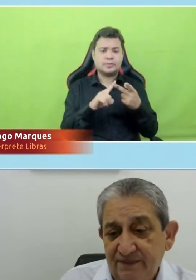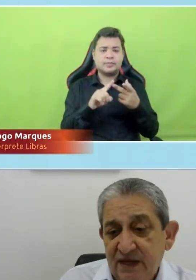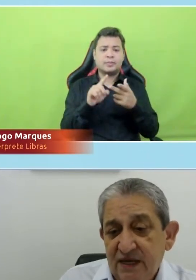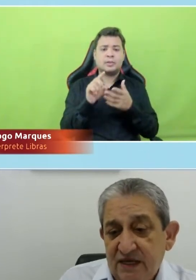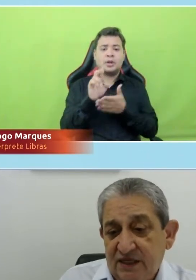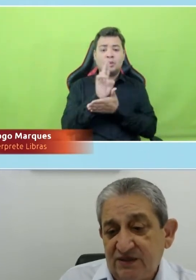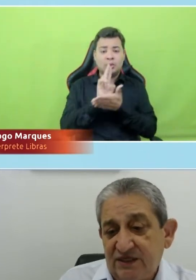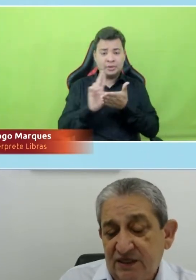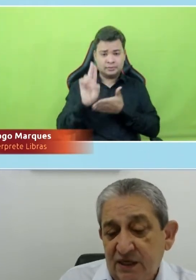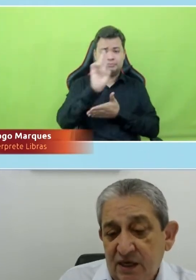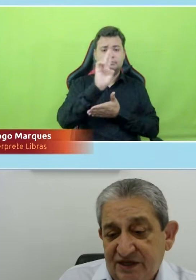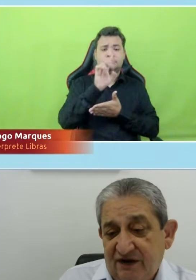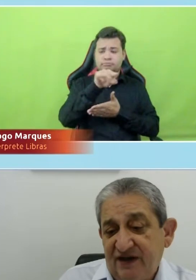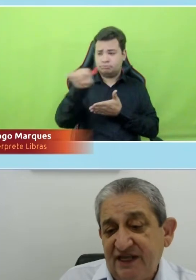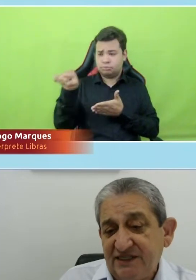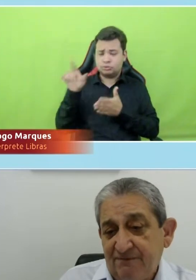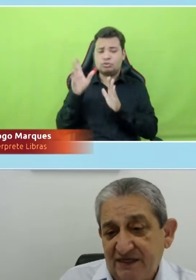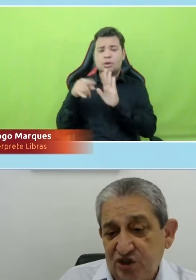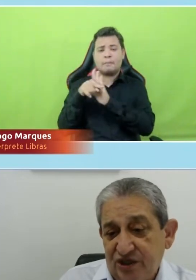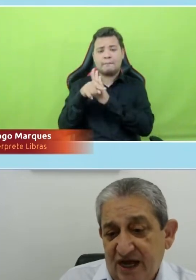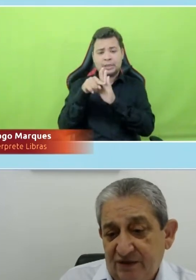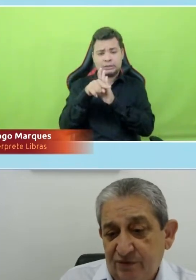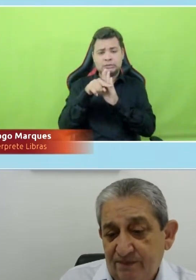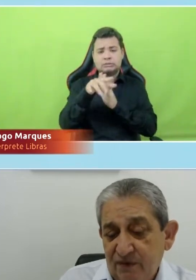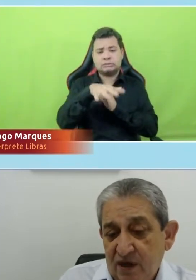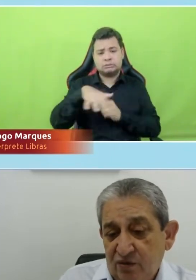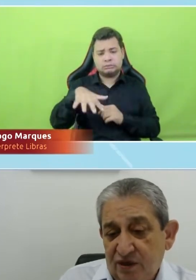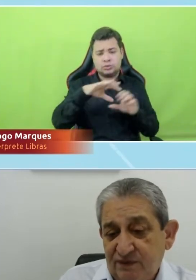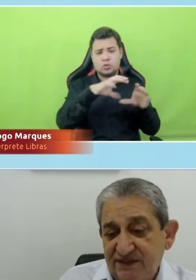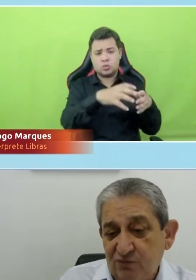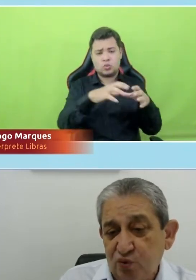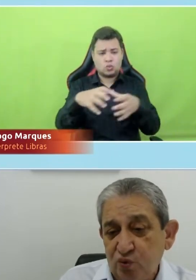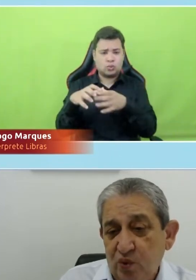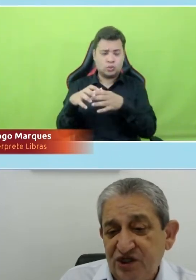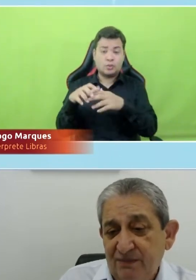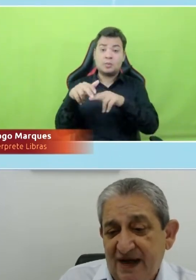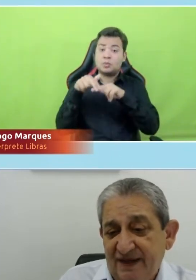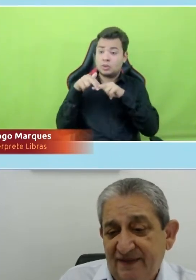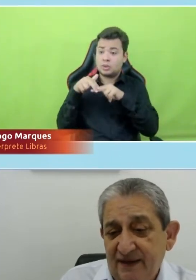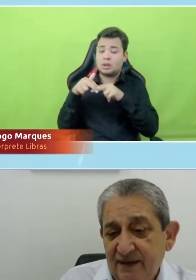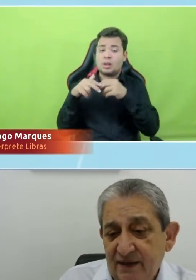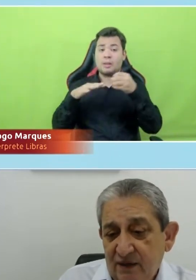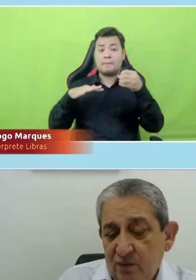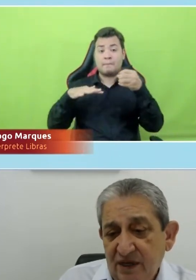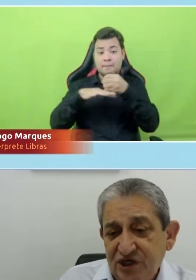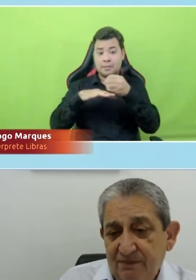né. Então, assim, através dessa base de dados, nós fizemos uma chamada